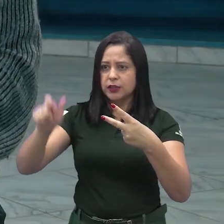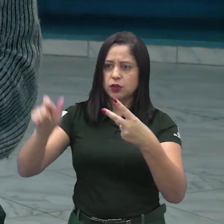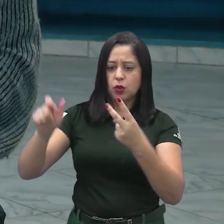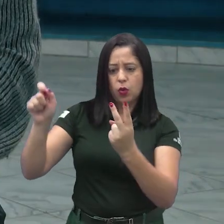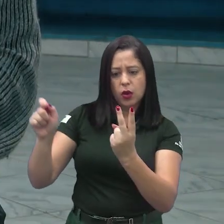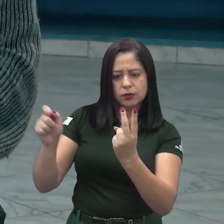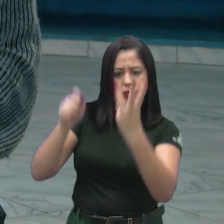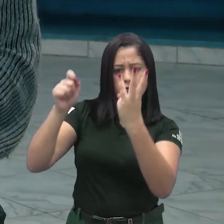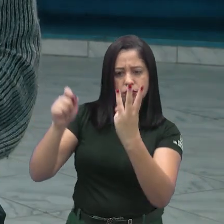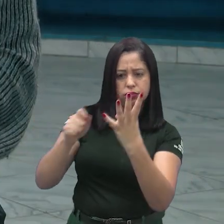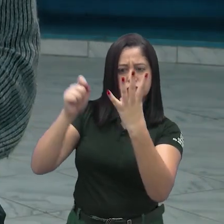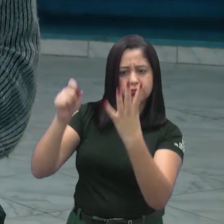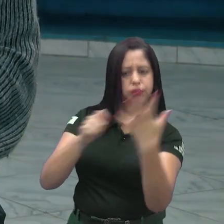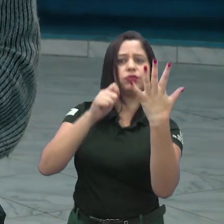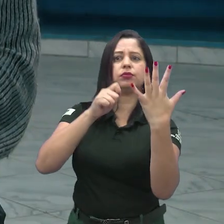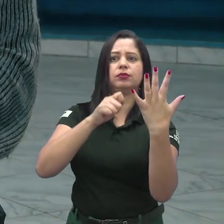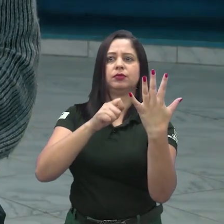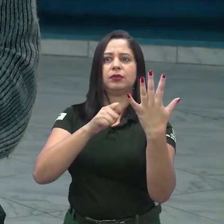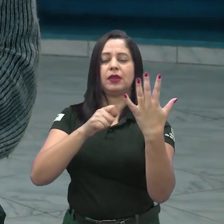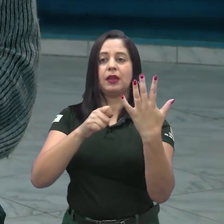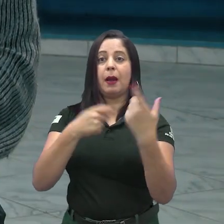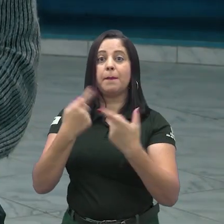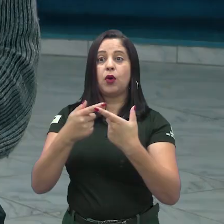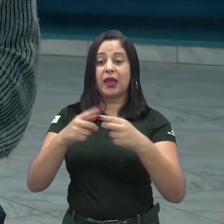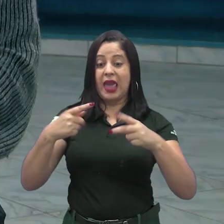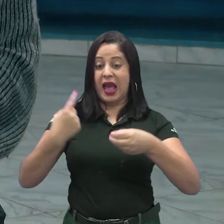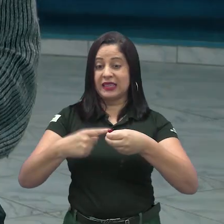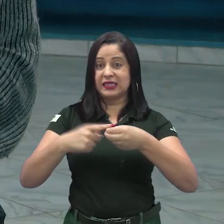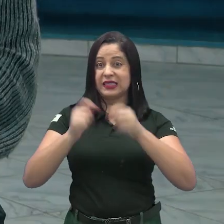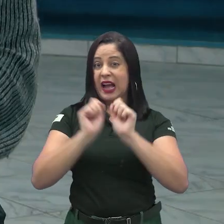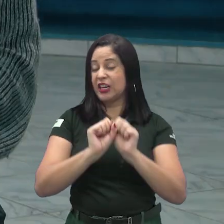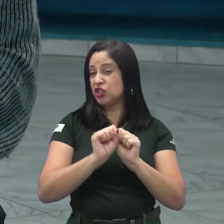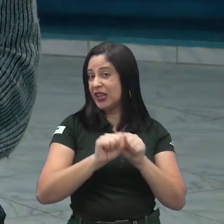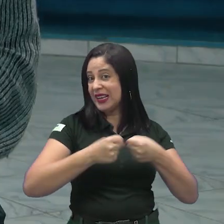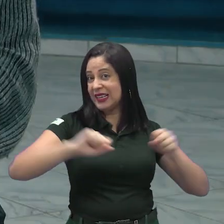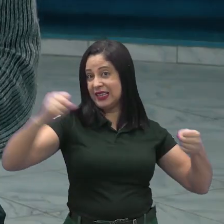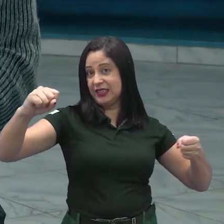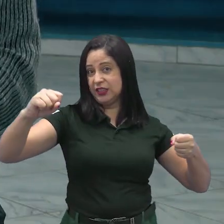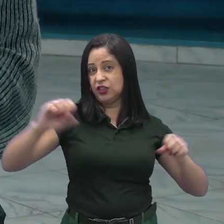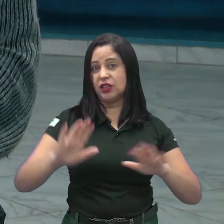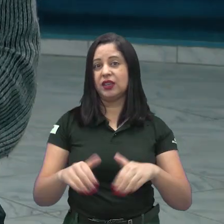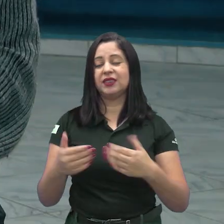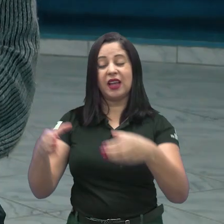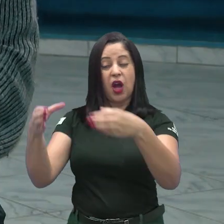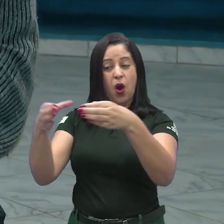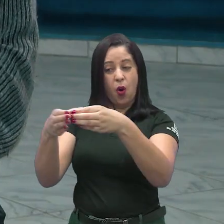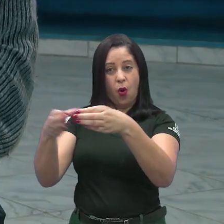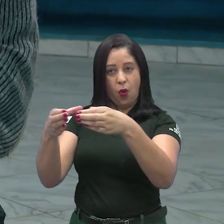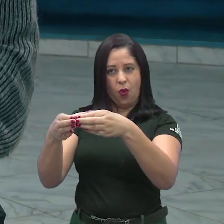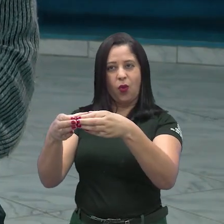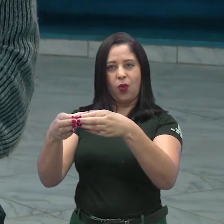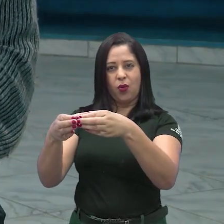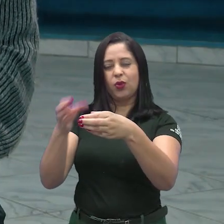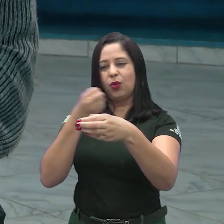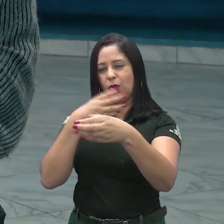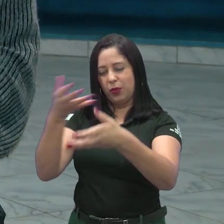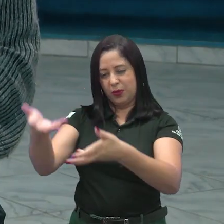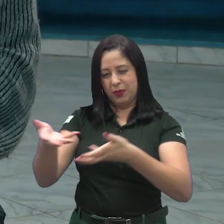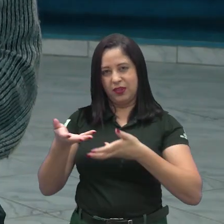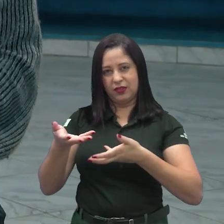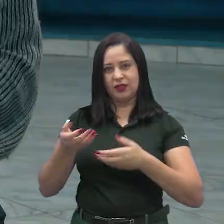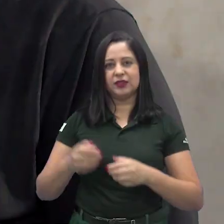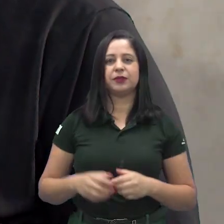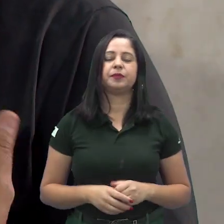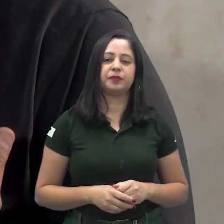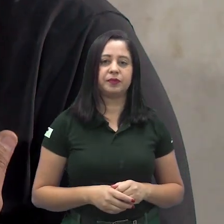periferias. Então eu acho que os velhos novatos sejam bem-vindos em todas as periferias, com um bom trabalho que eles prestam para nossas